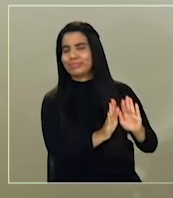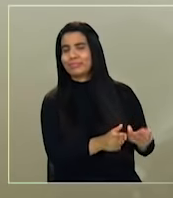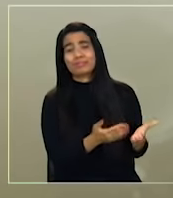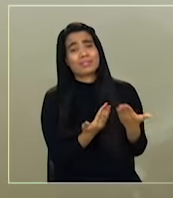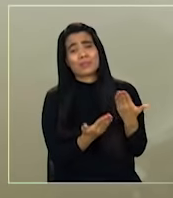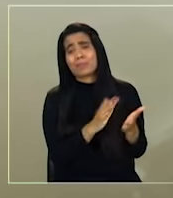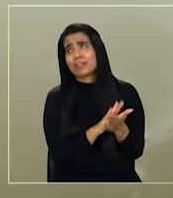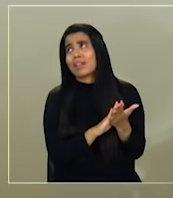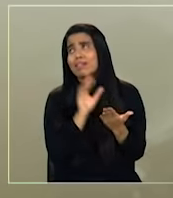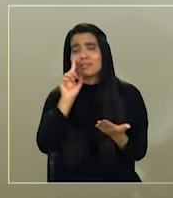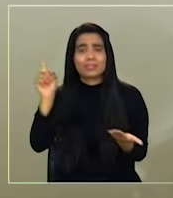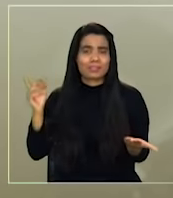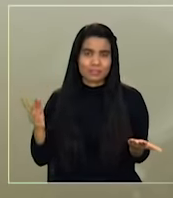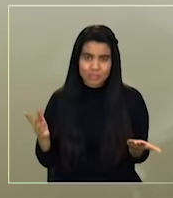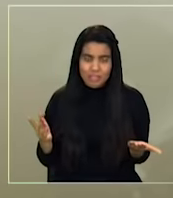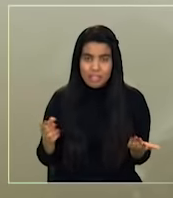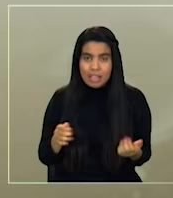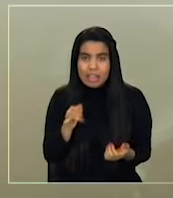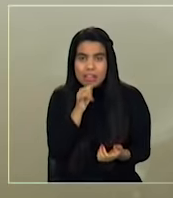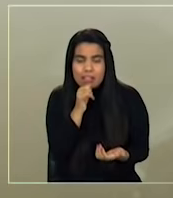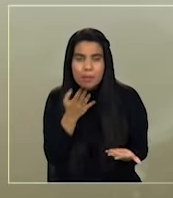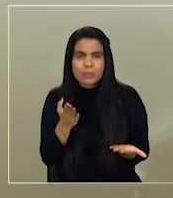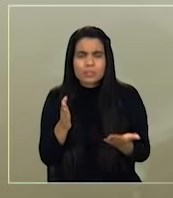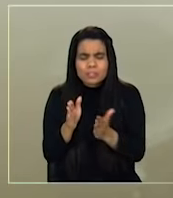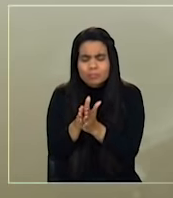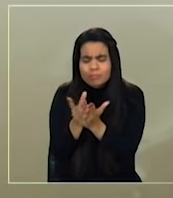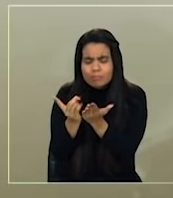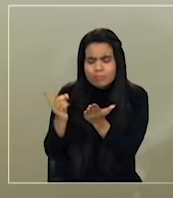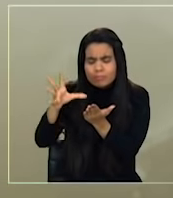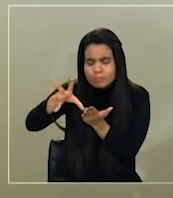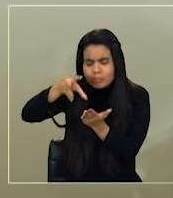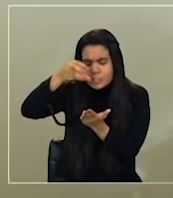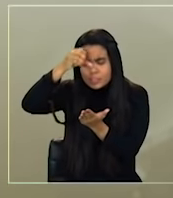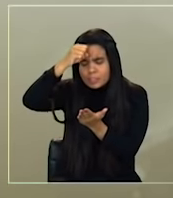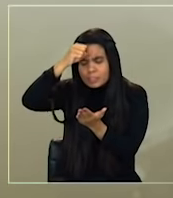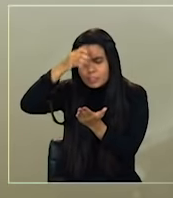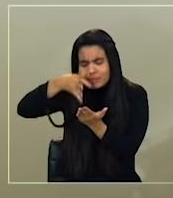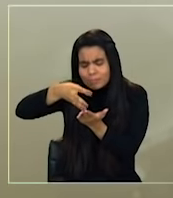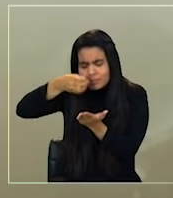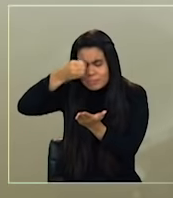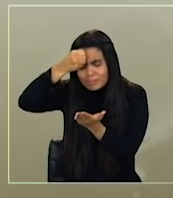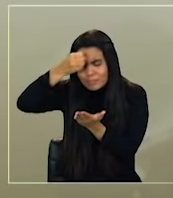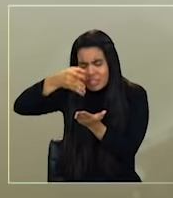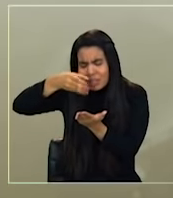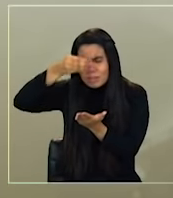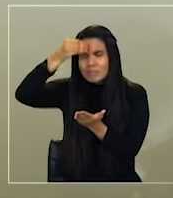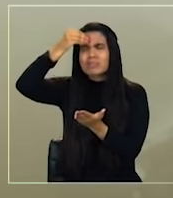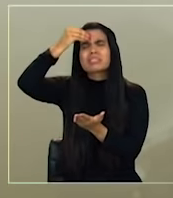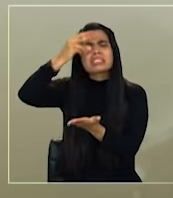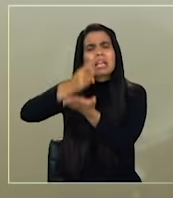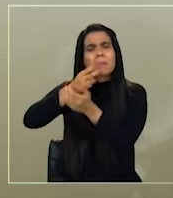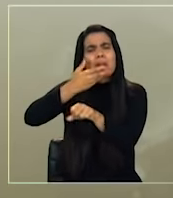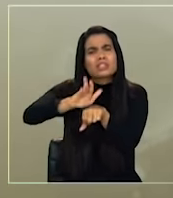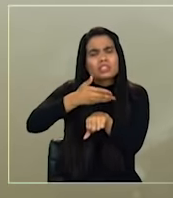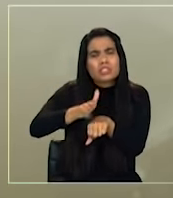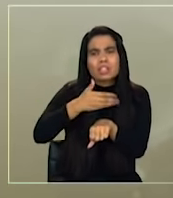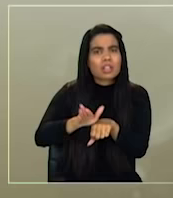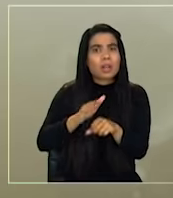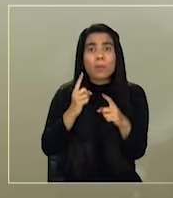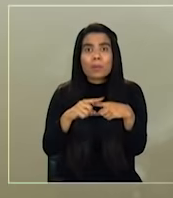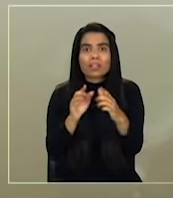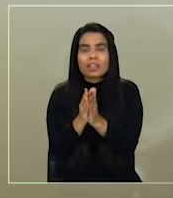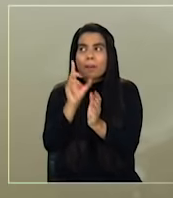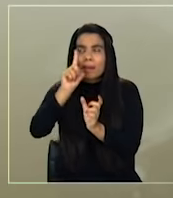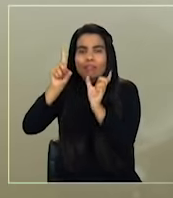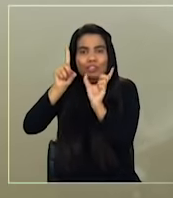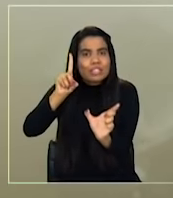dentro de você, quando você guarda a escritura que não pode ser anulada, a escritura que não pode ser